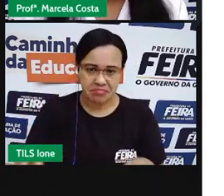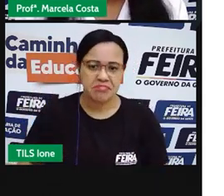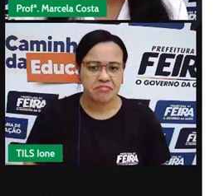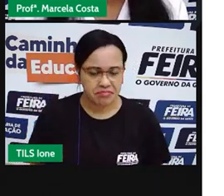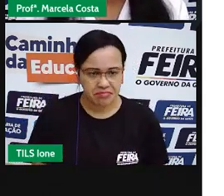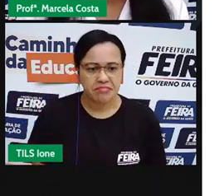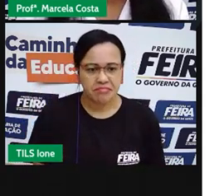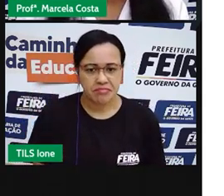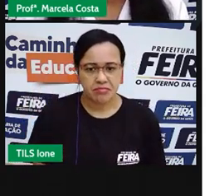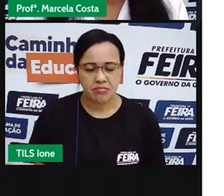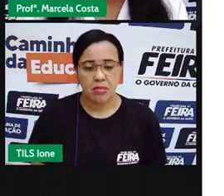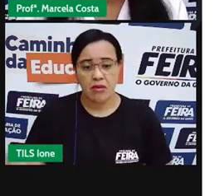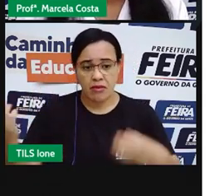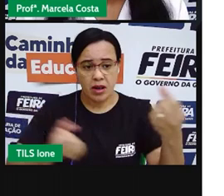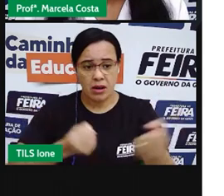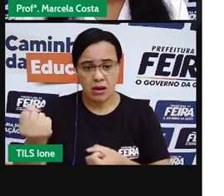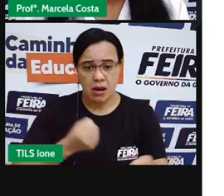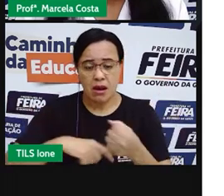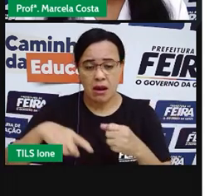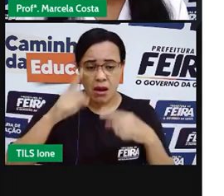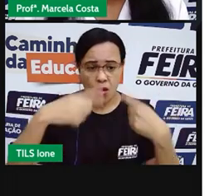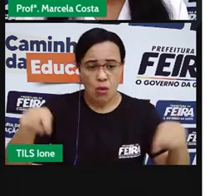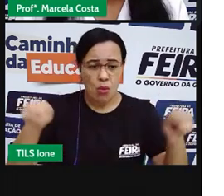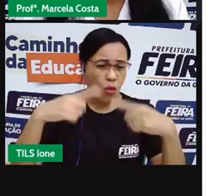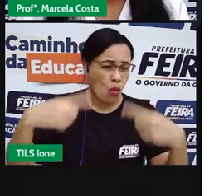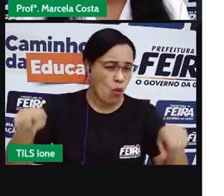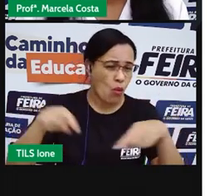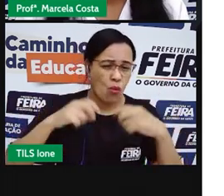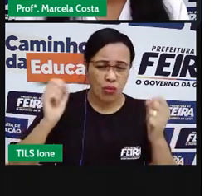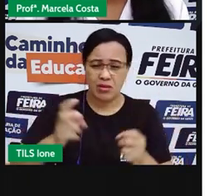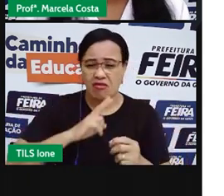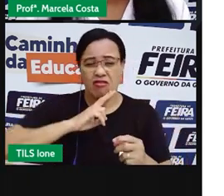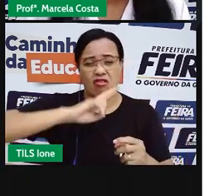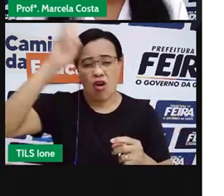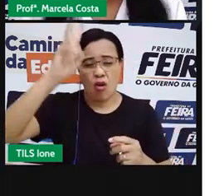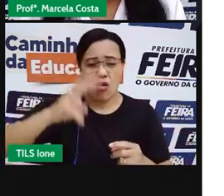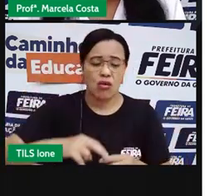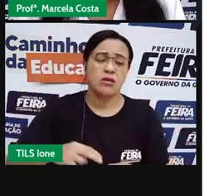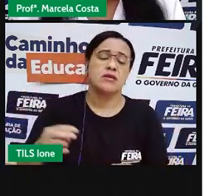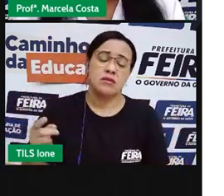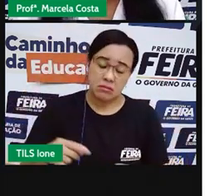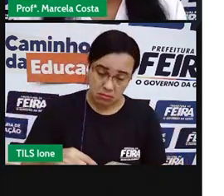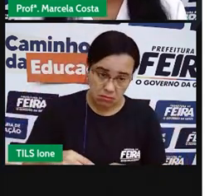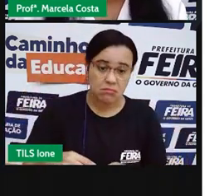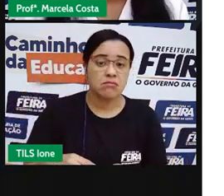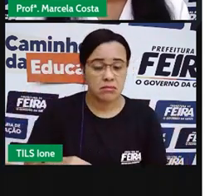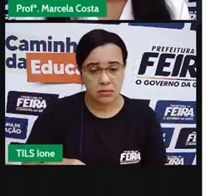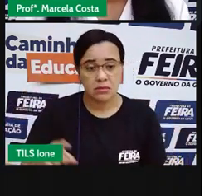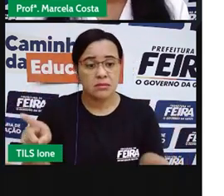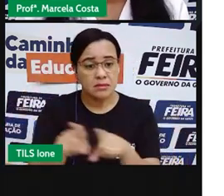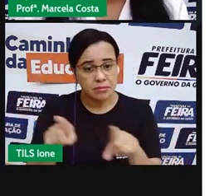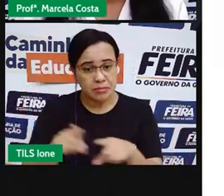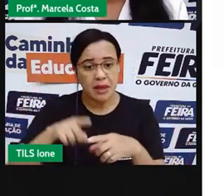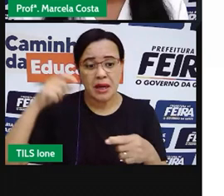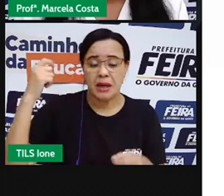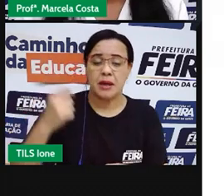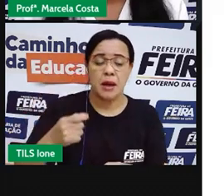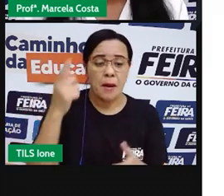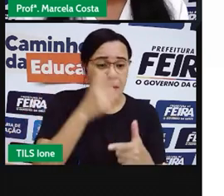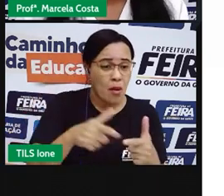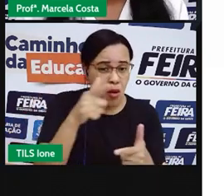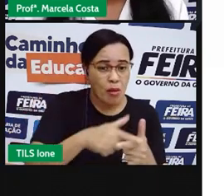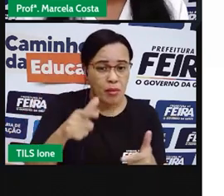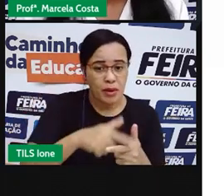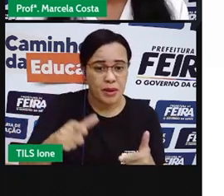por carros com problemas mecânicos, com alteração no motor, com